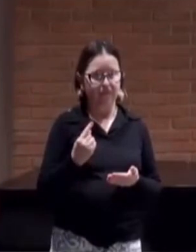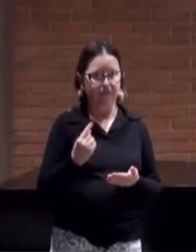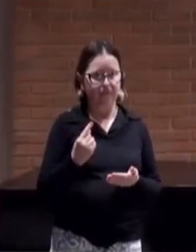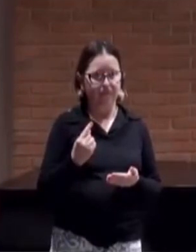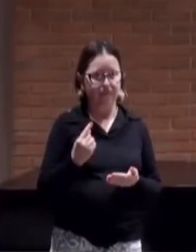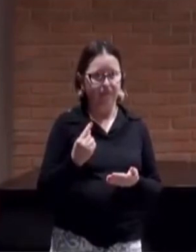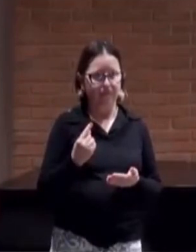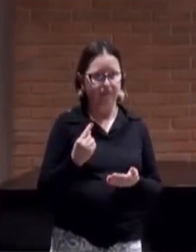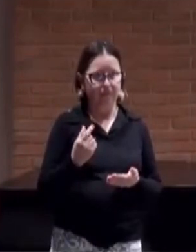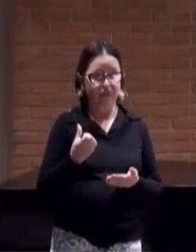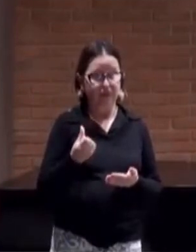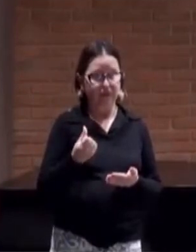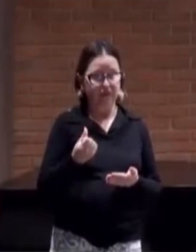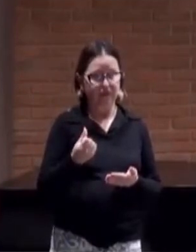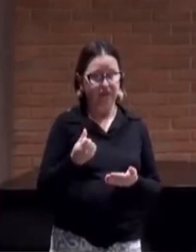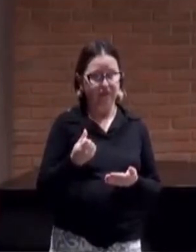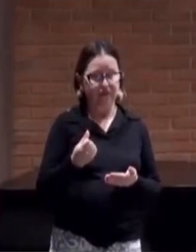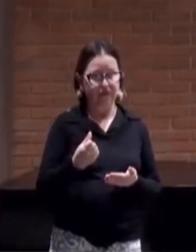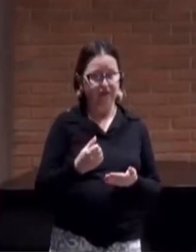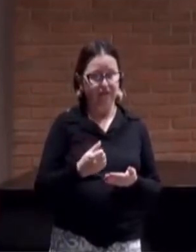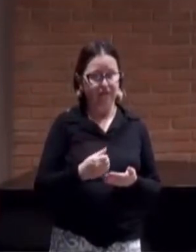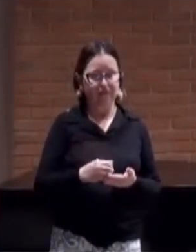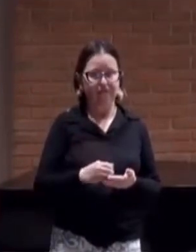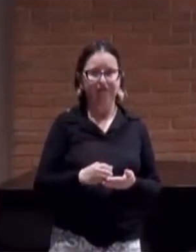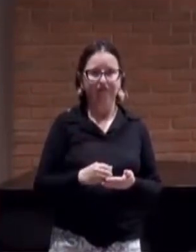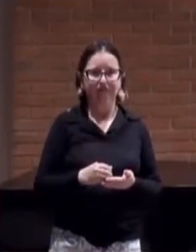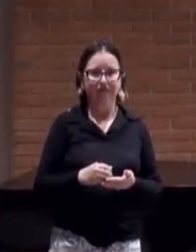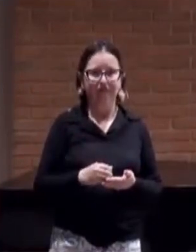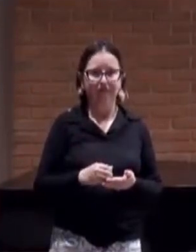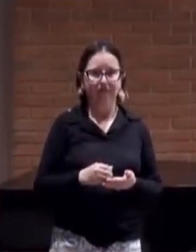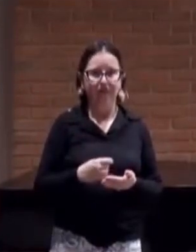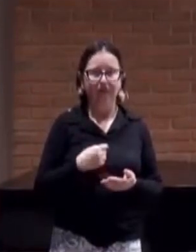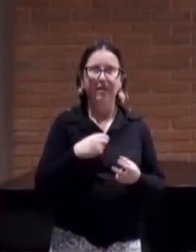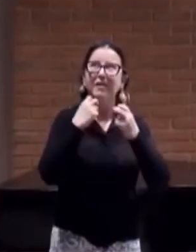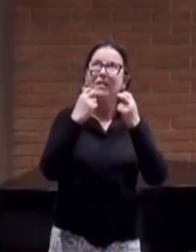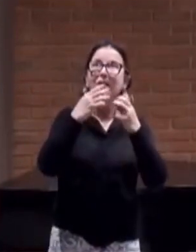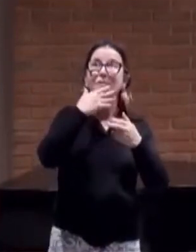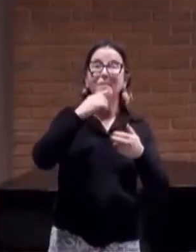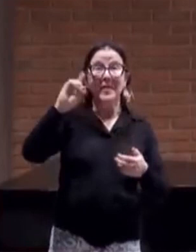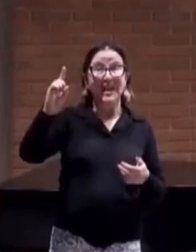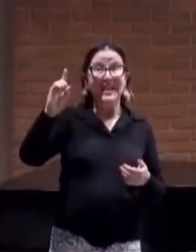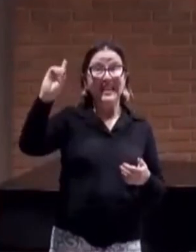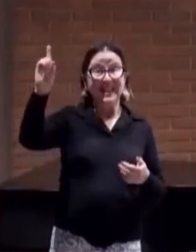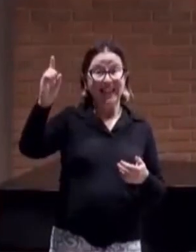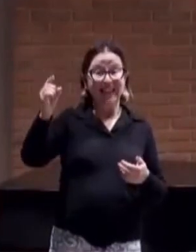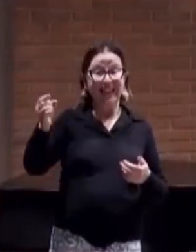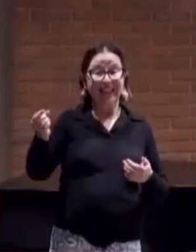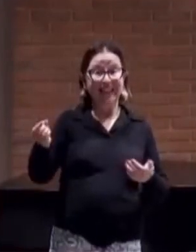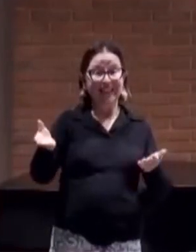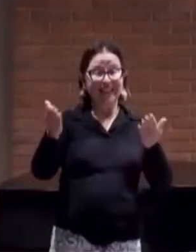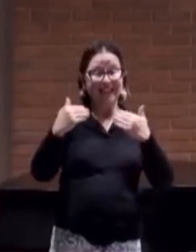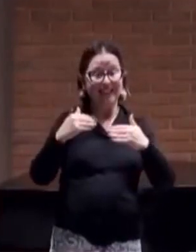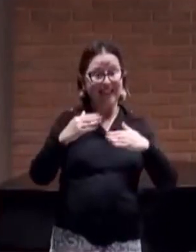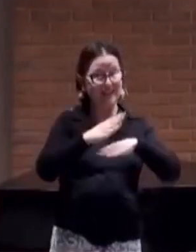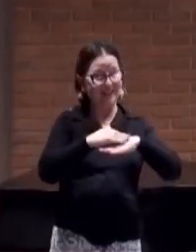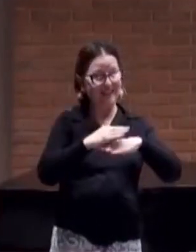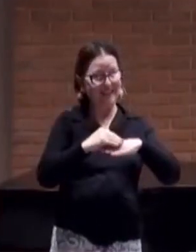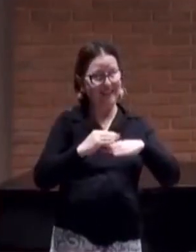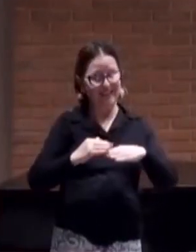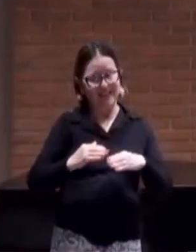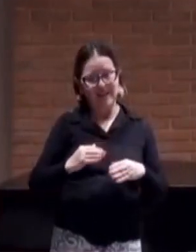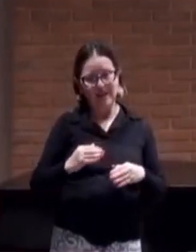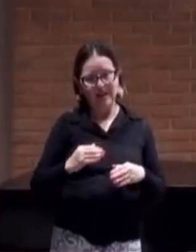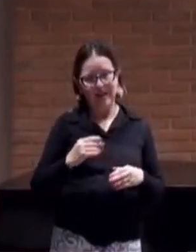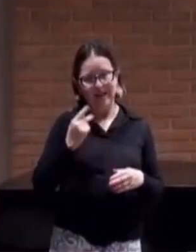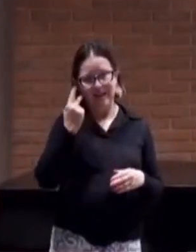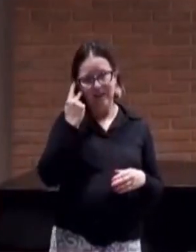16 a 18, João 14. E eu rogarei ao Pai, e Ele vos dará outro Consolador, a fim de que esteja